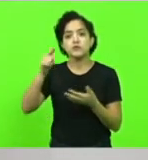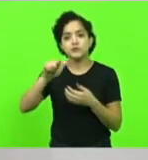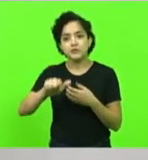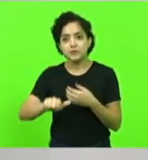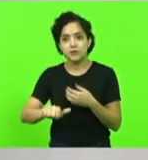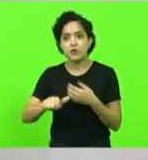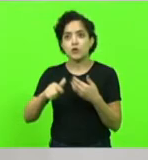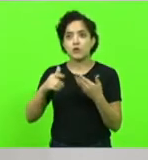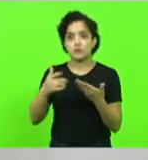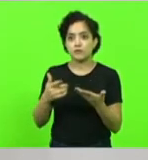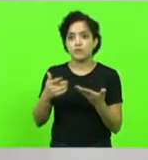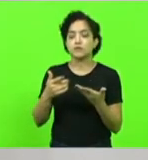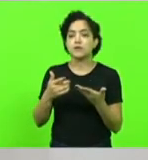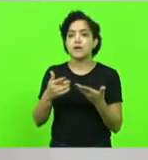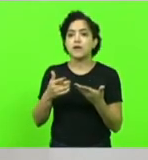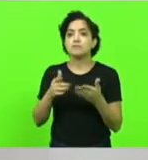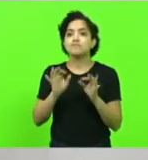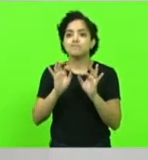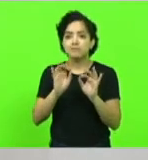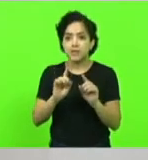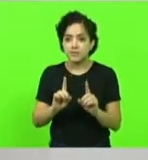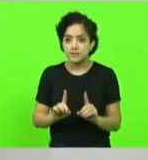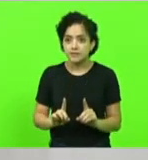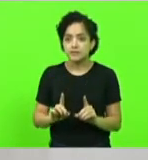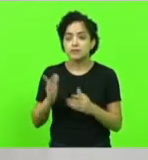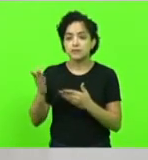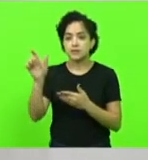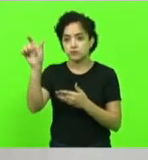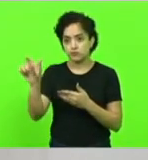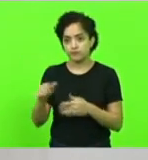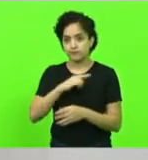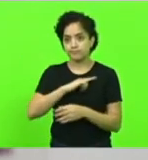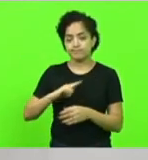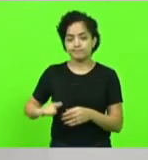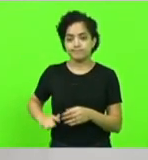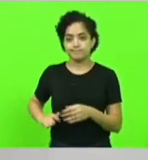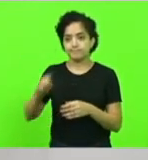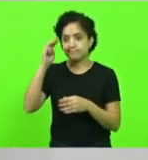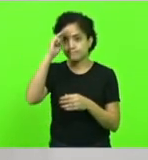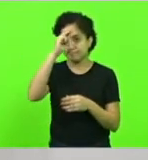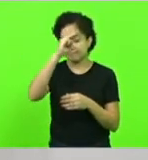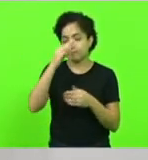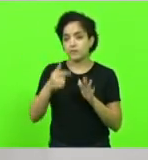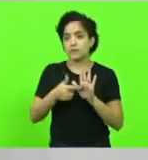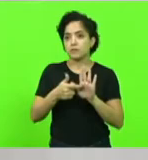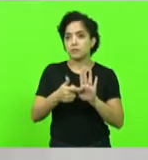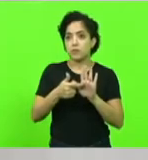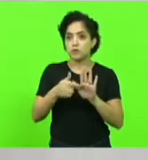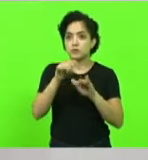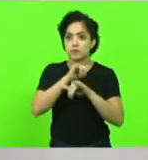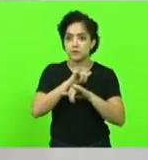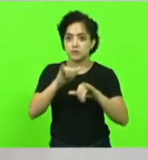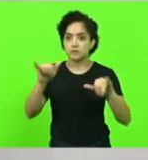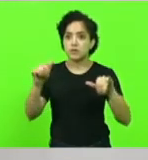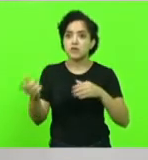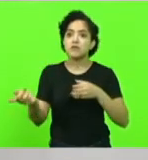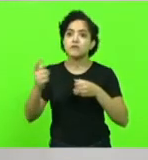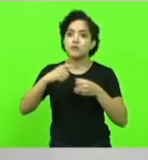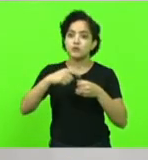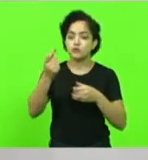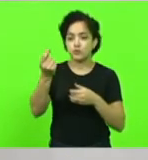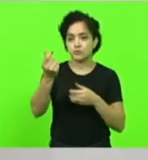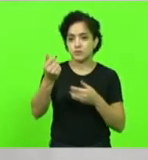a integridade do governador Moisés, senhor presidente, que fica estampada com a notícia de recuperação desses